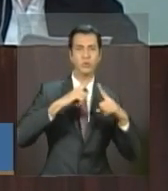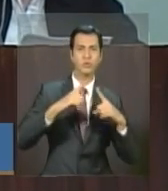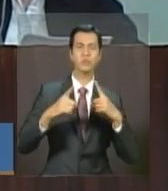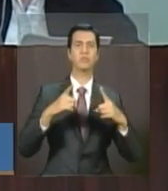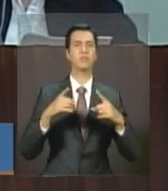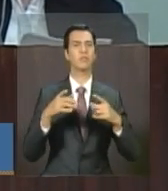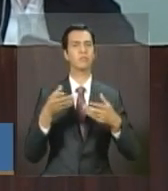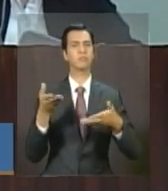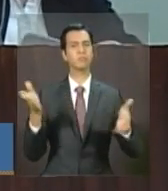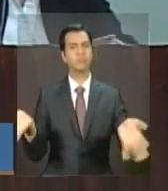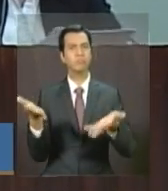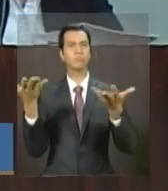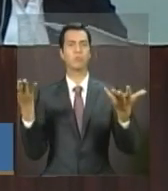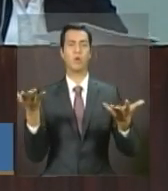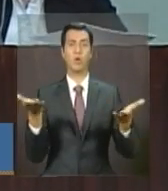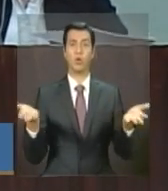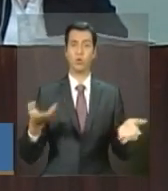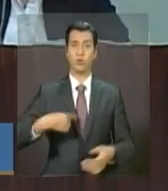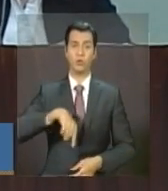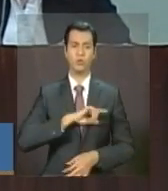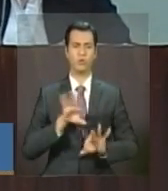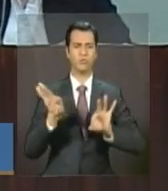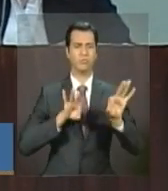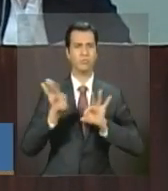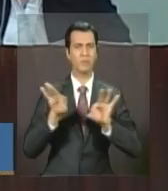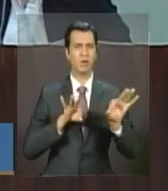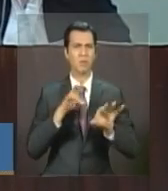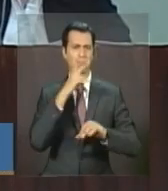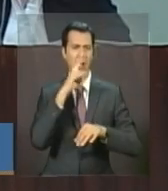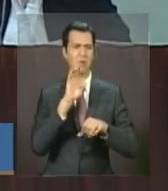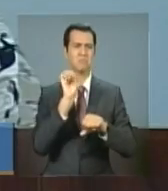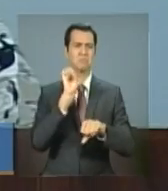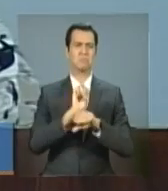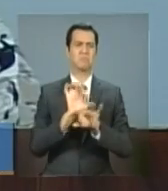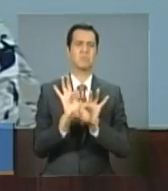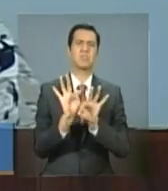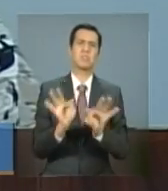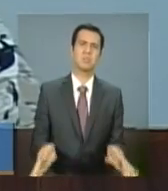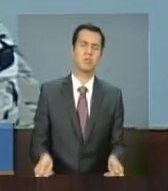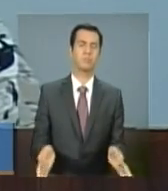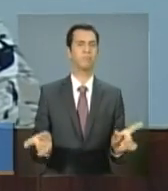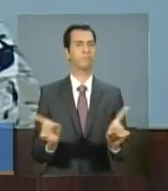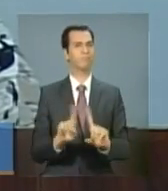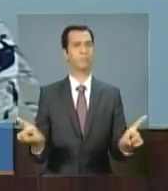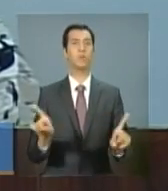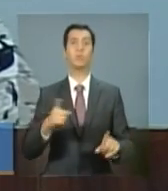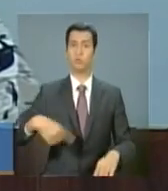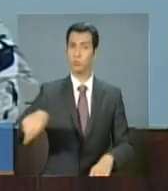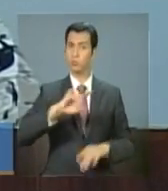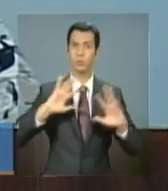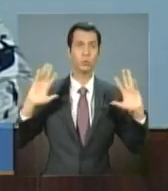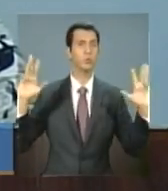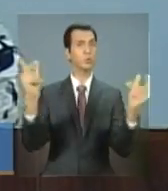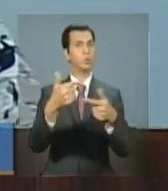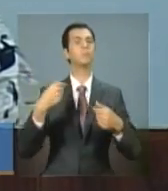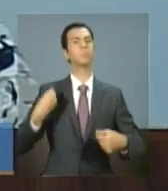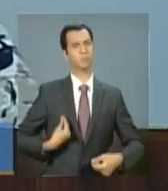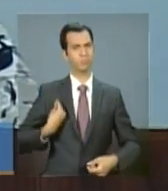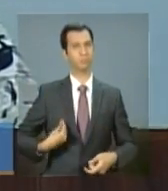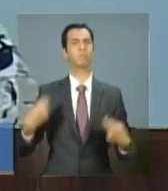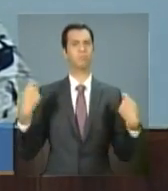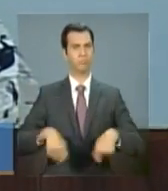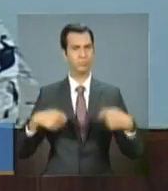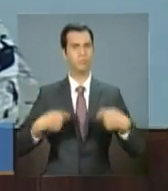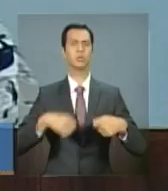é um plano estático, é um plano que tem que estar sendo construído junto com os senhores em todo o Brasil, nos diferentes estados, nos